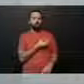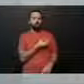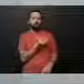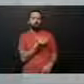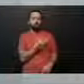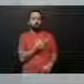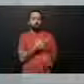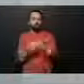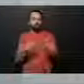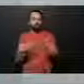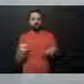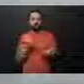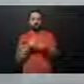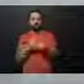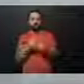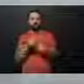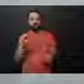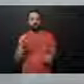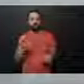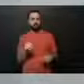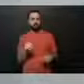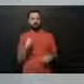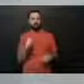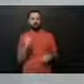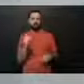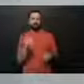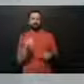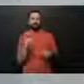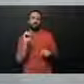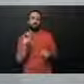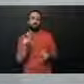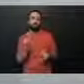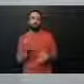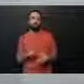resultado 0 também. Ou seja, nada.